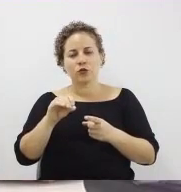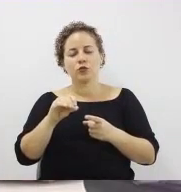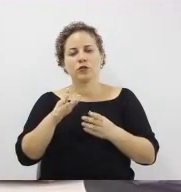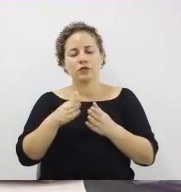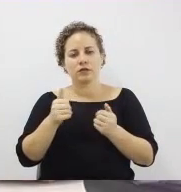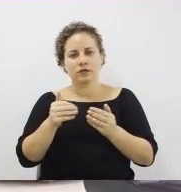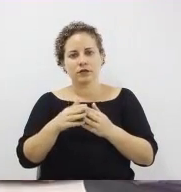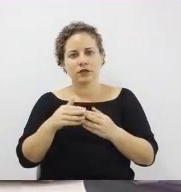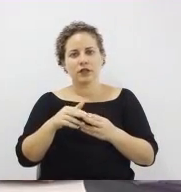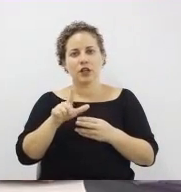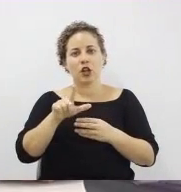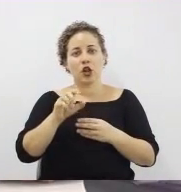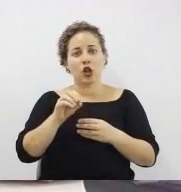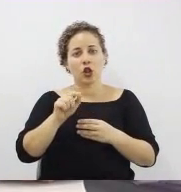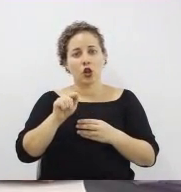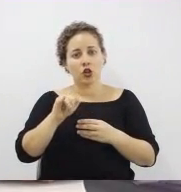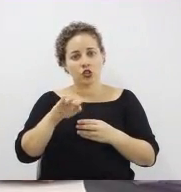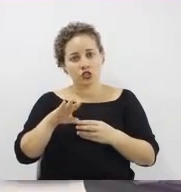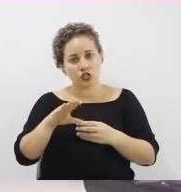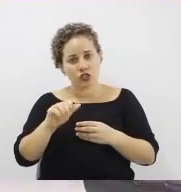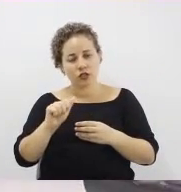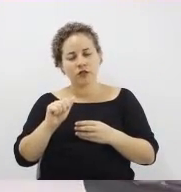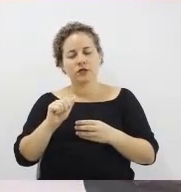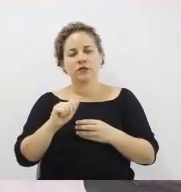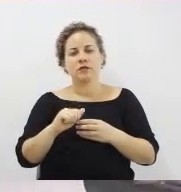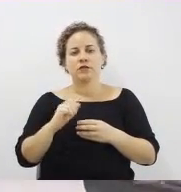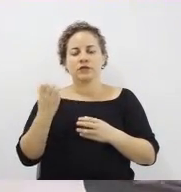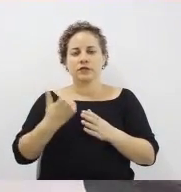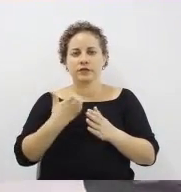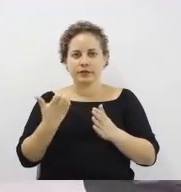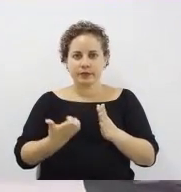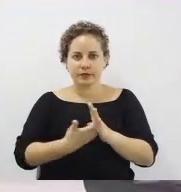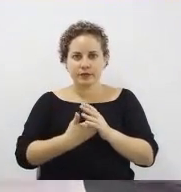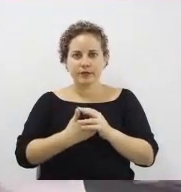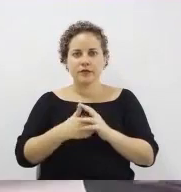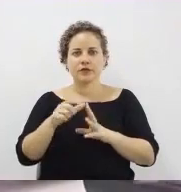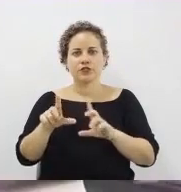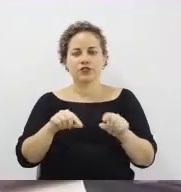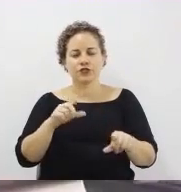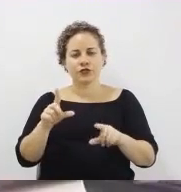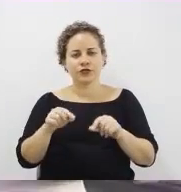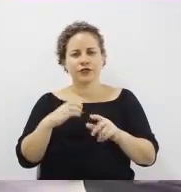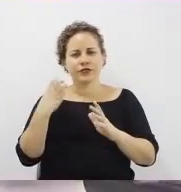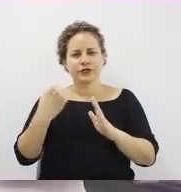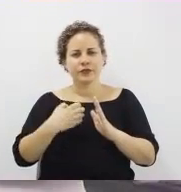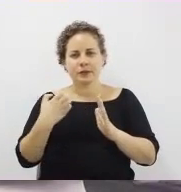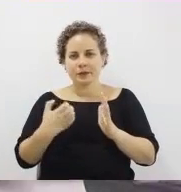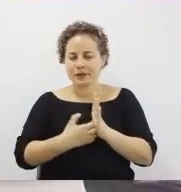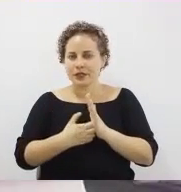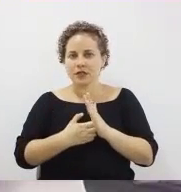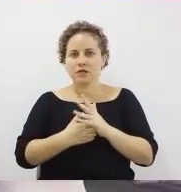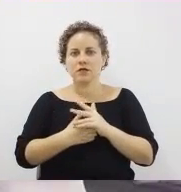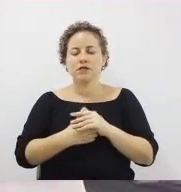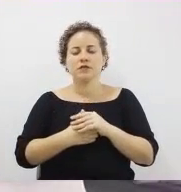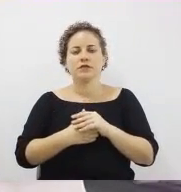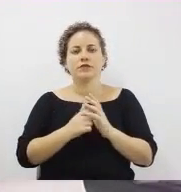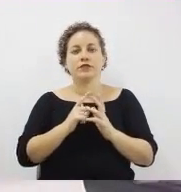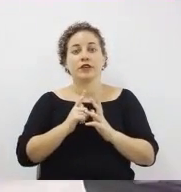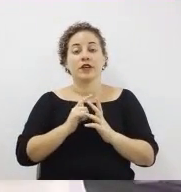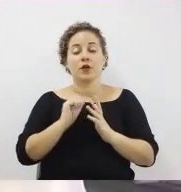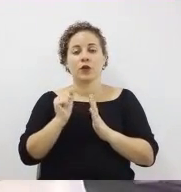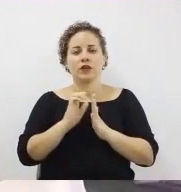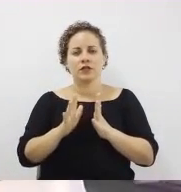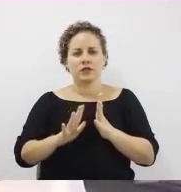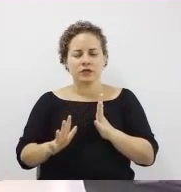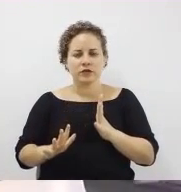da logística, porém que algumas empresas, por questões de decisão da empresa, é uma atividade que às vezes